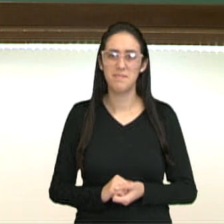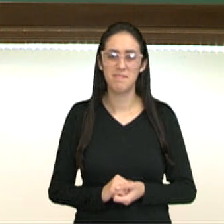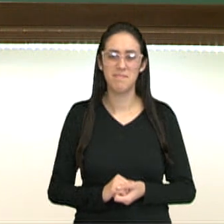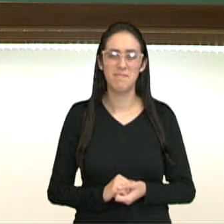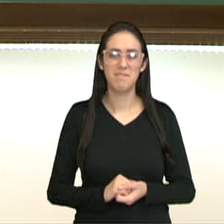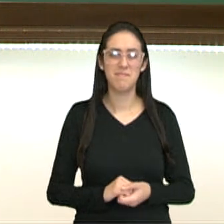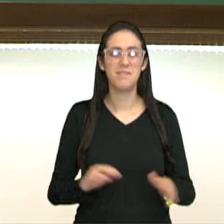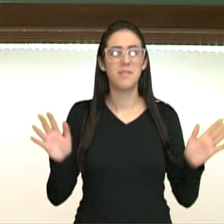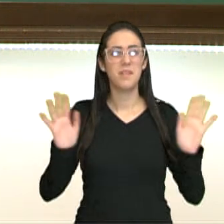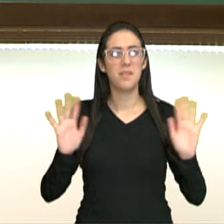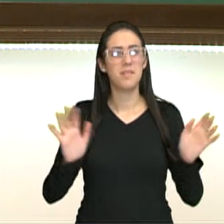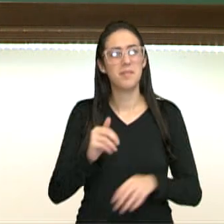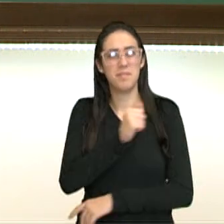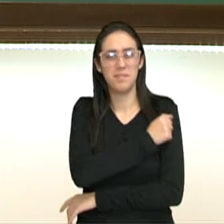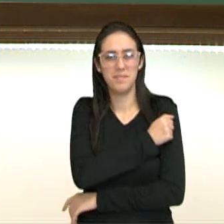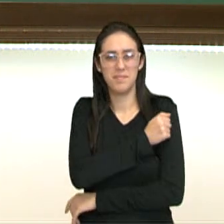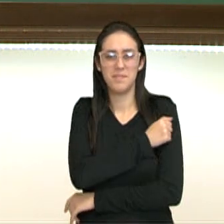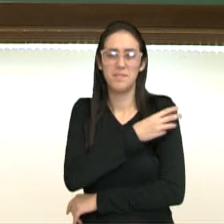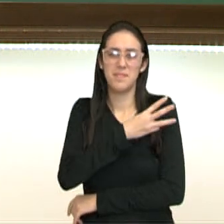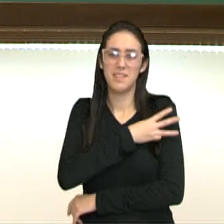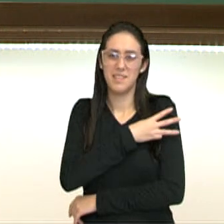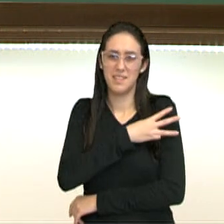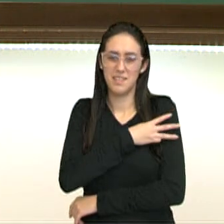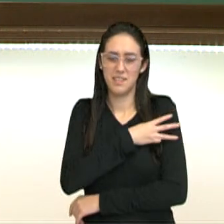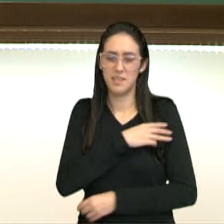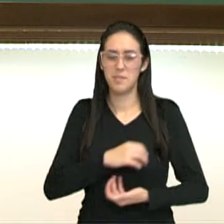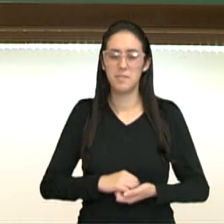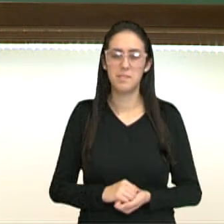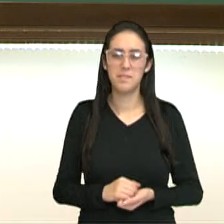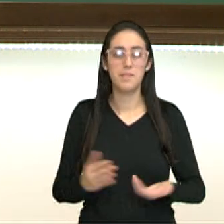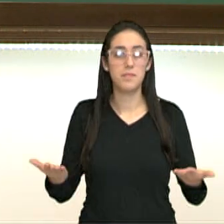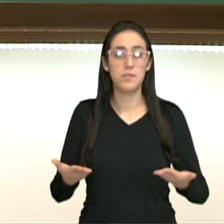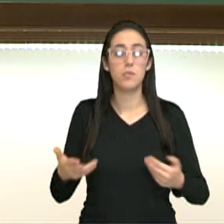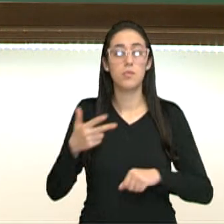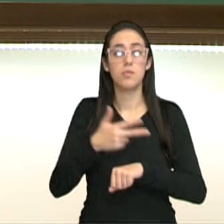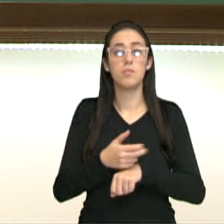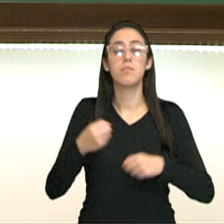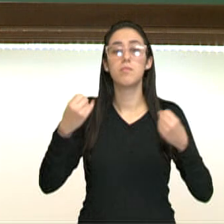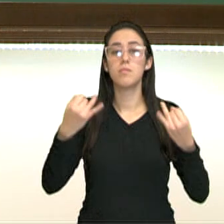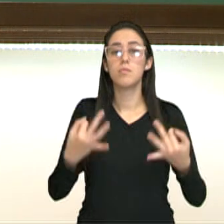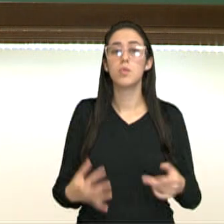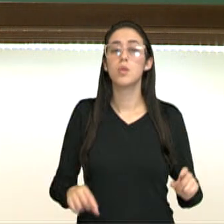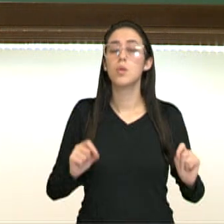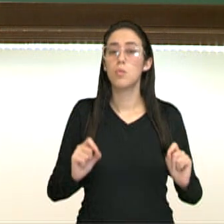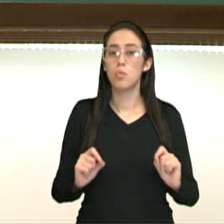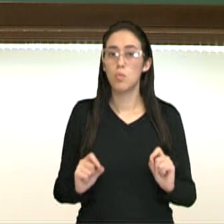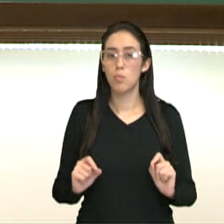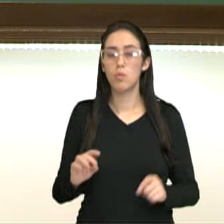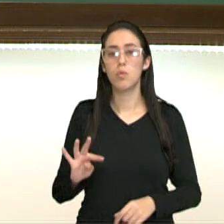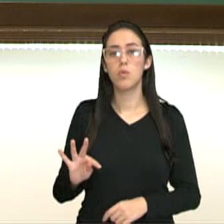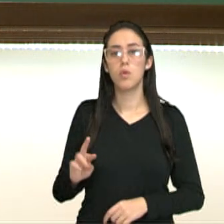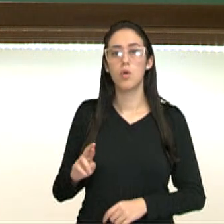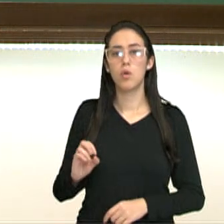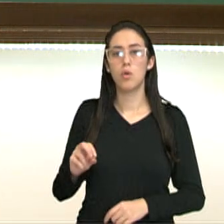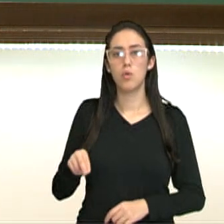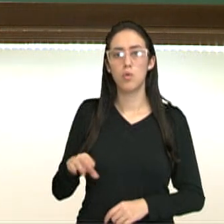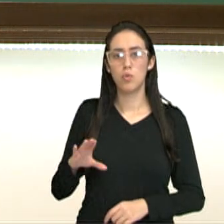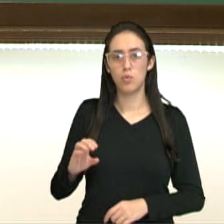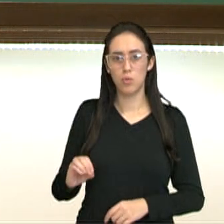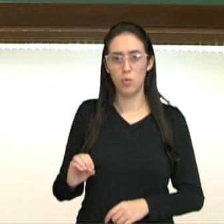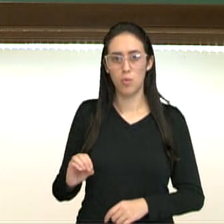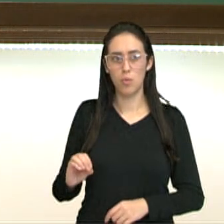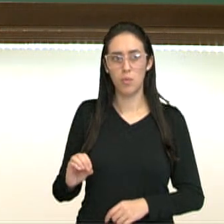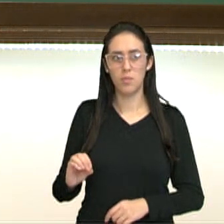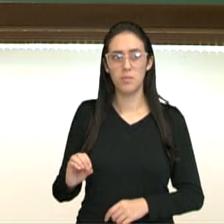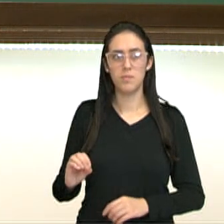Olá, estudantes da terceira série do ensino médio. Nesse vídeo vamos conversar sobre tronco de pirâmide.